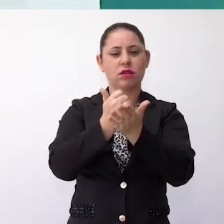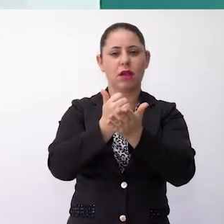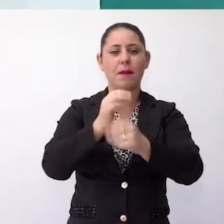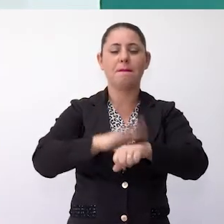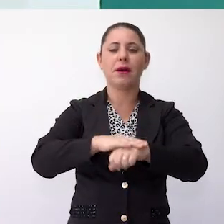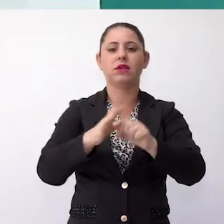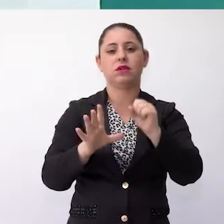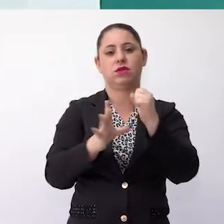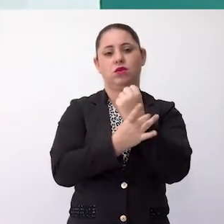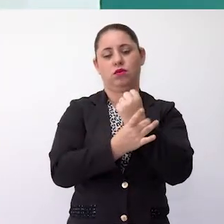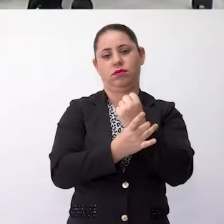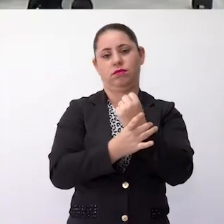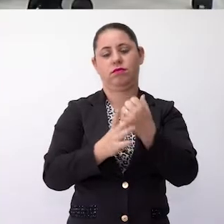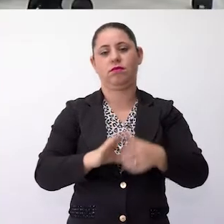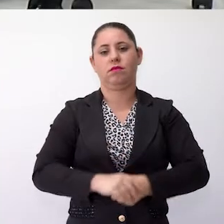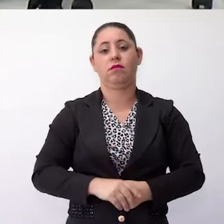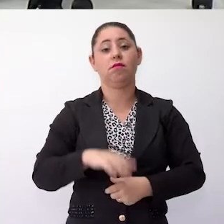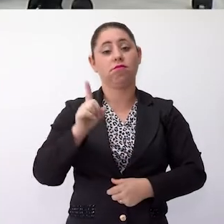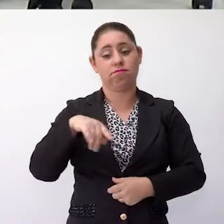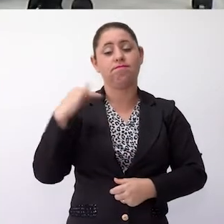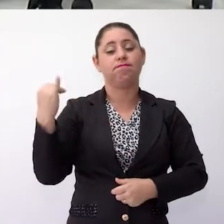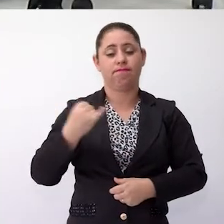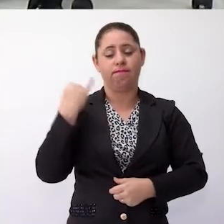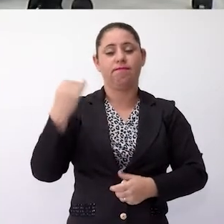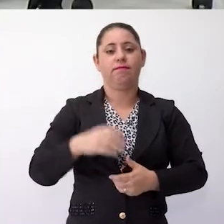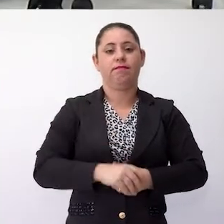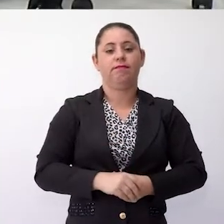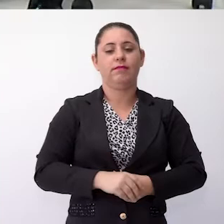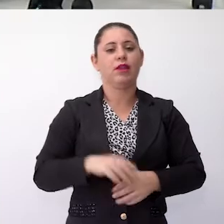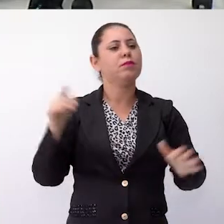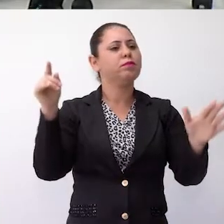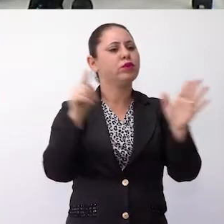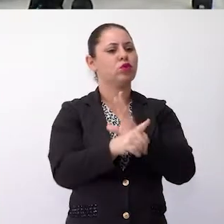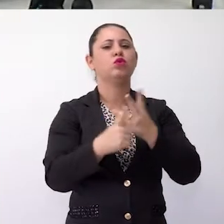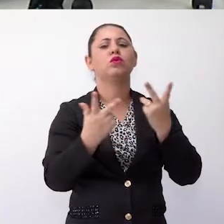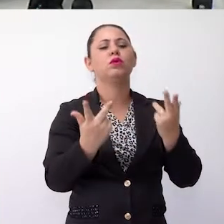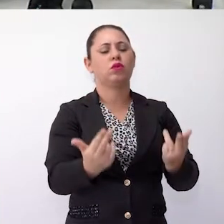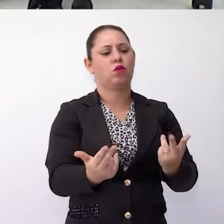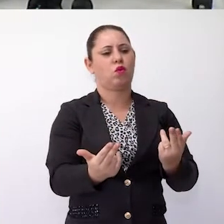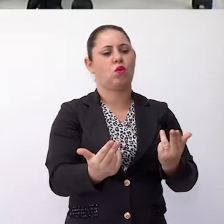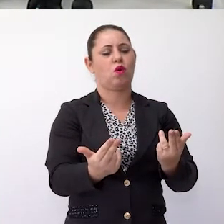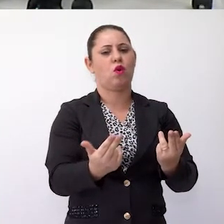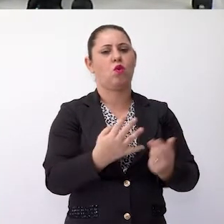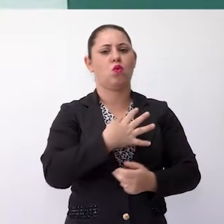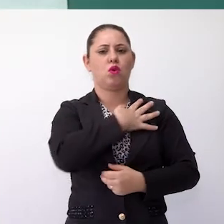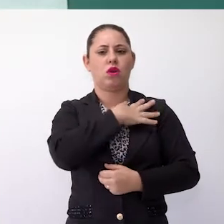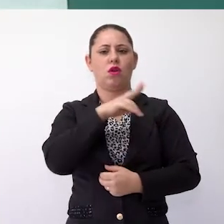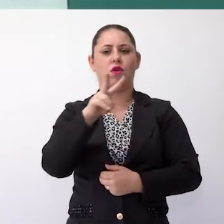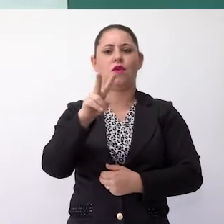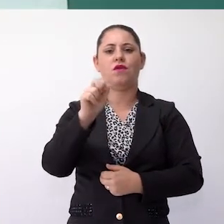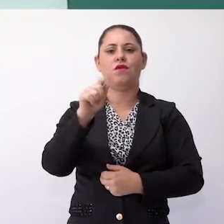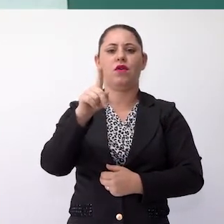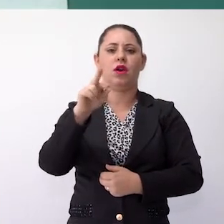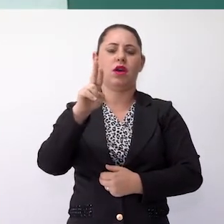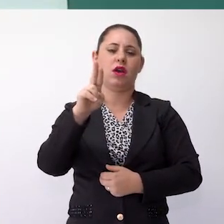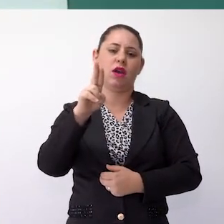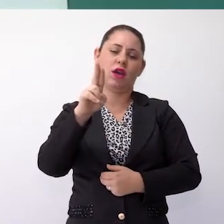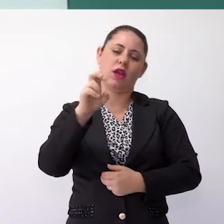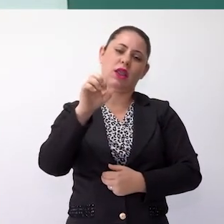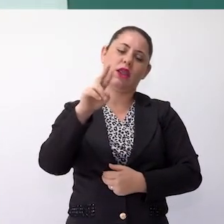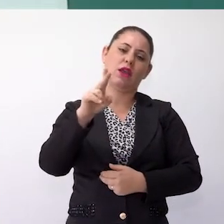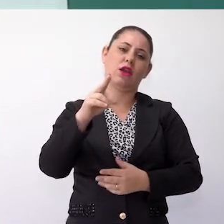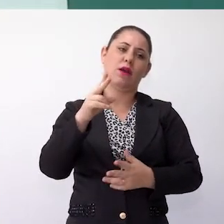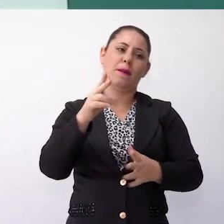mais segura possível, né. Muito importante, né? Muito importante. A mesma pergunta eu faço para o nosso querido Coronel Wagner, sobre